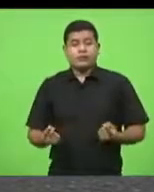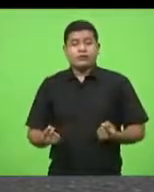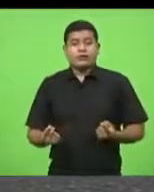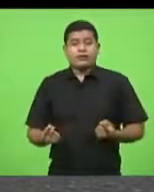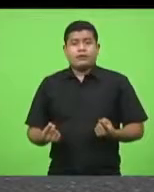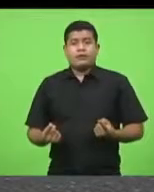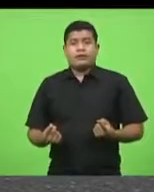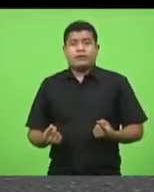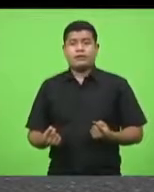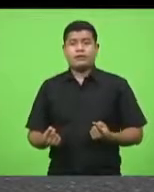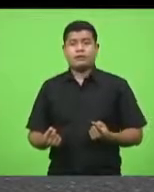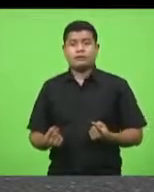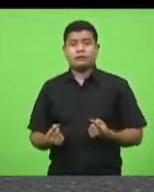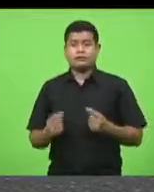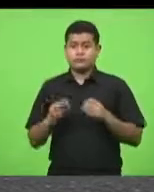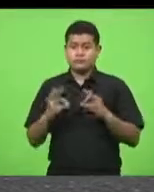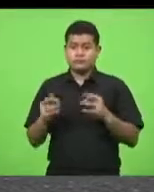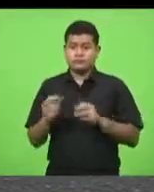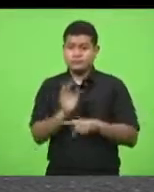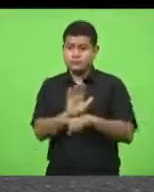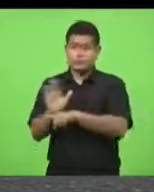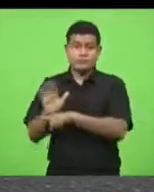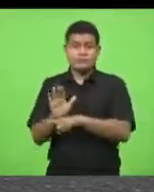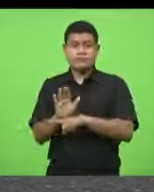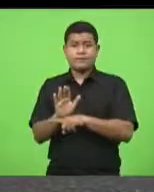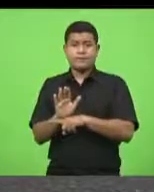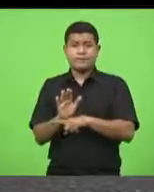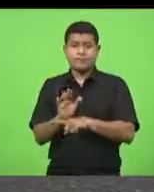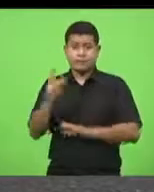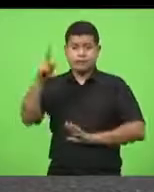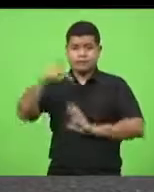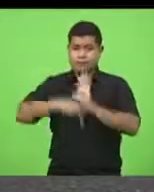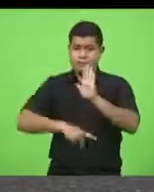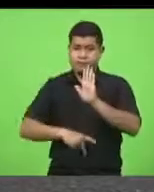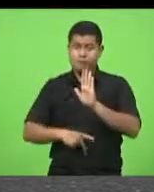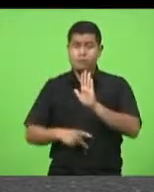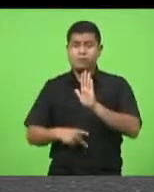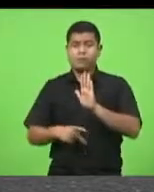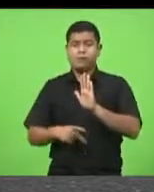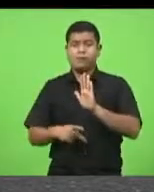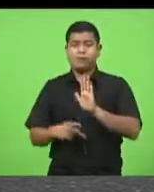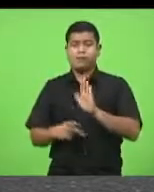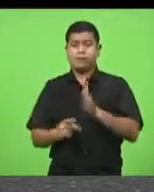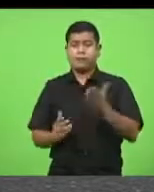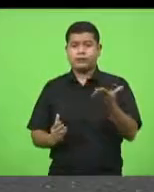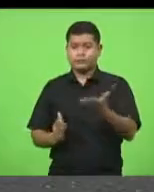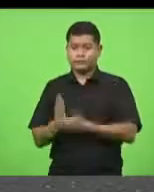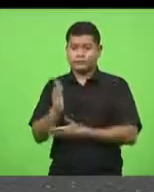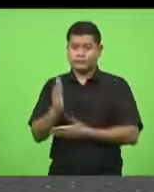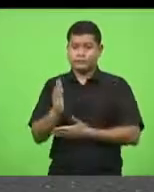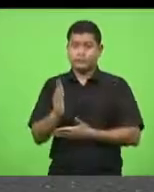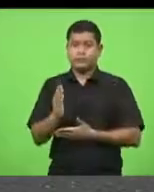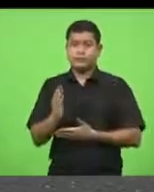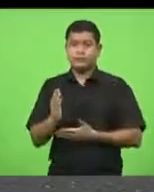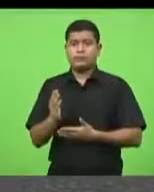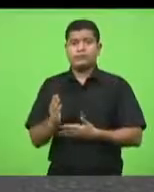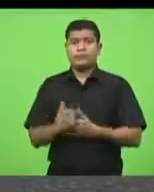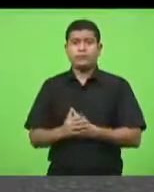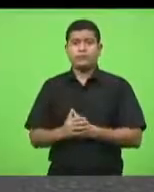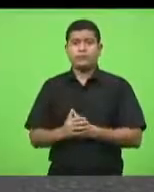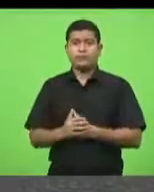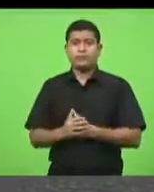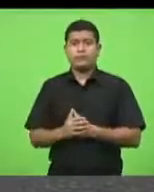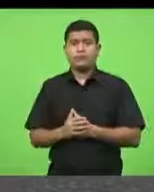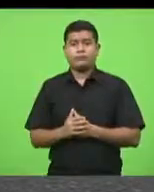vem para ajudar a fazer com que esse projeto seja aprovado e sancionado e tendo eficácia,